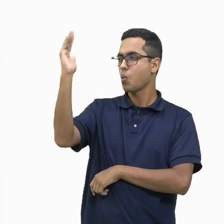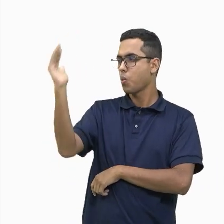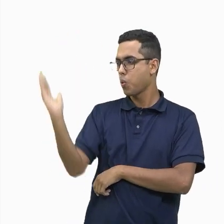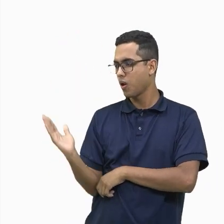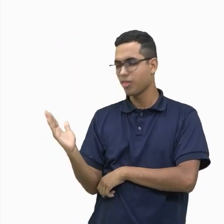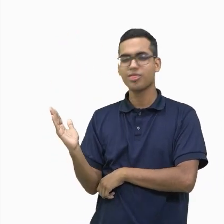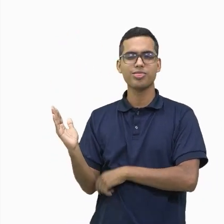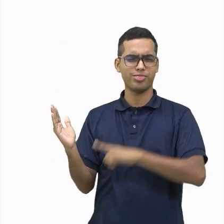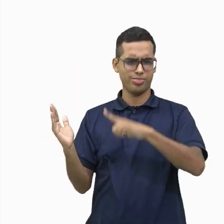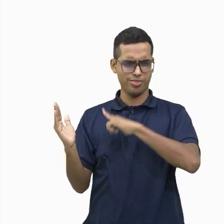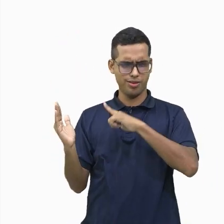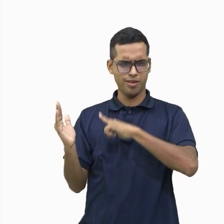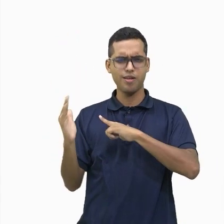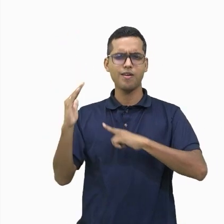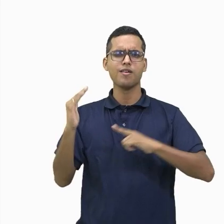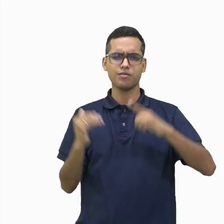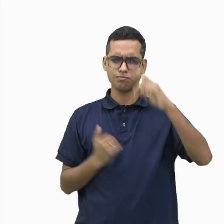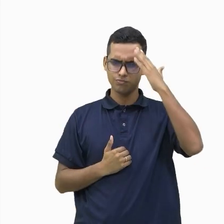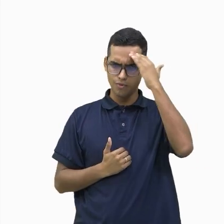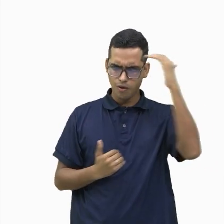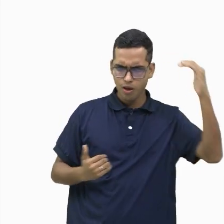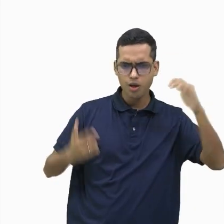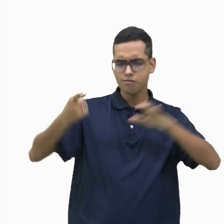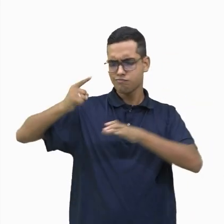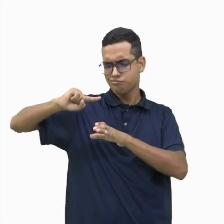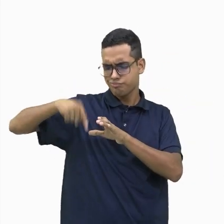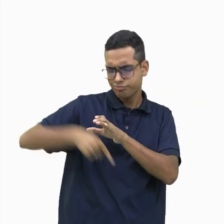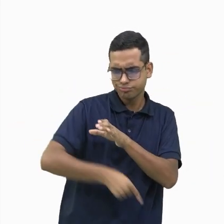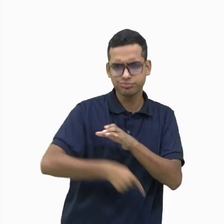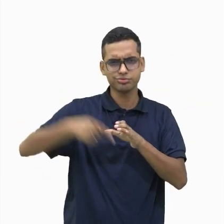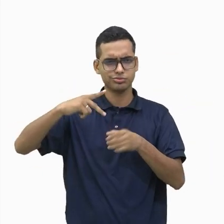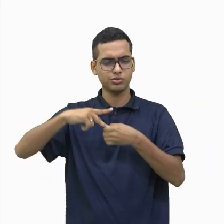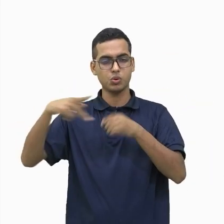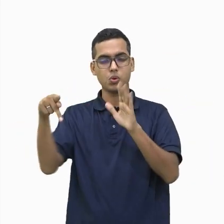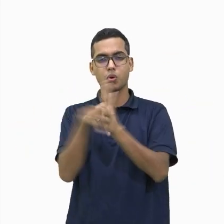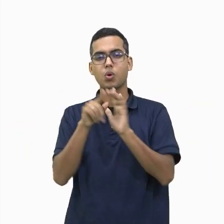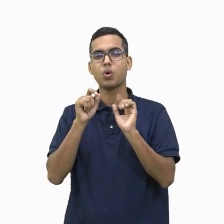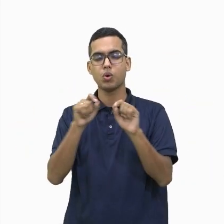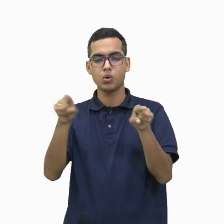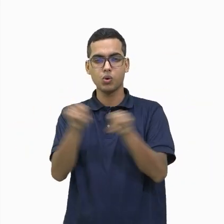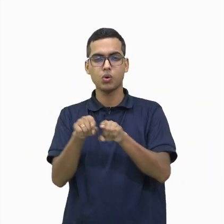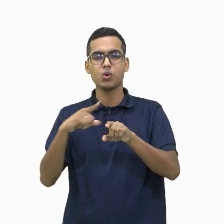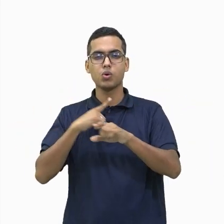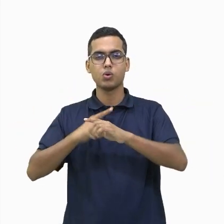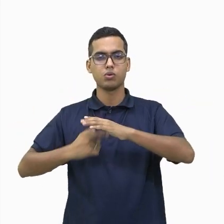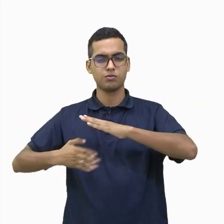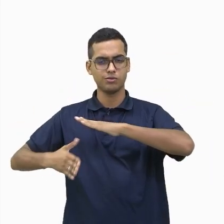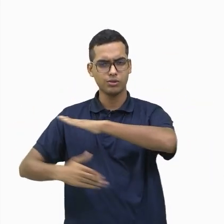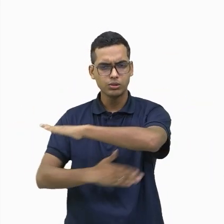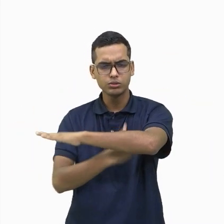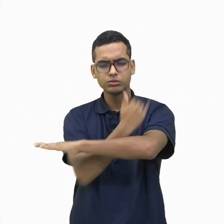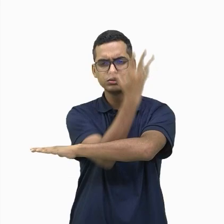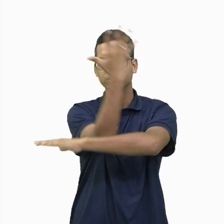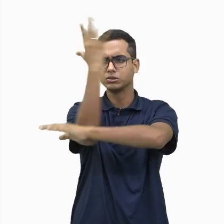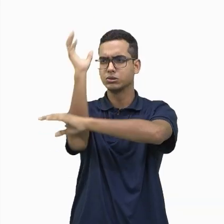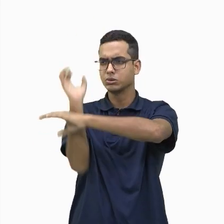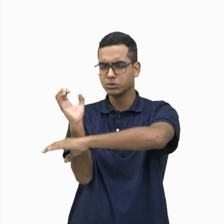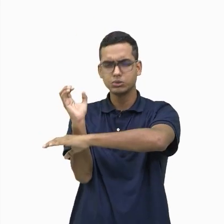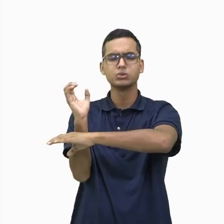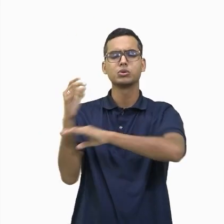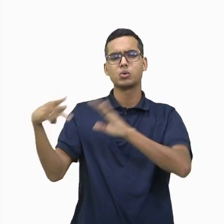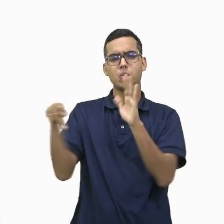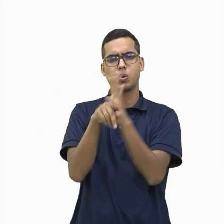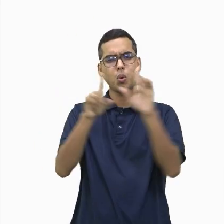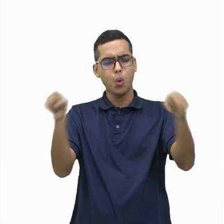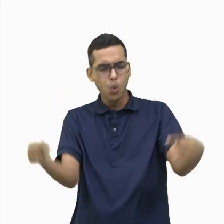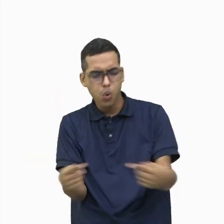esse destaque, né? Já com o ecossistema ligado à parte marinha, tá? Que tem aí